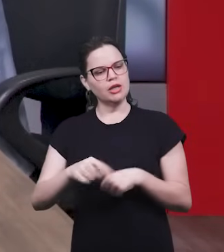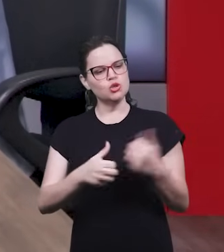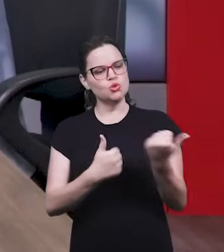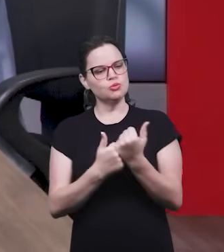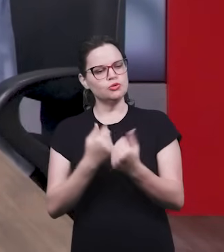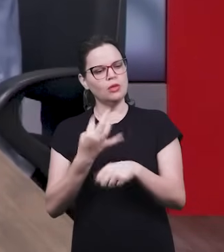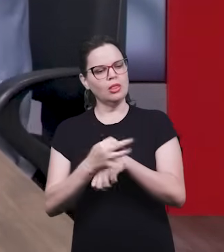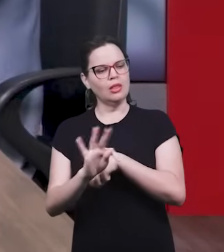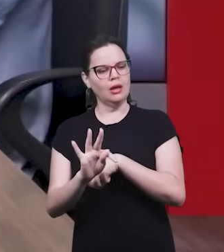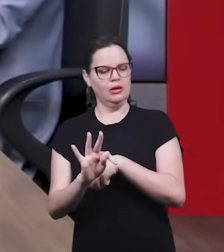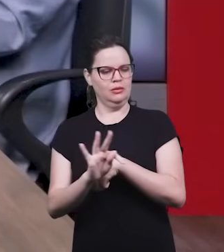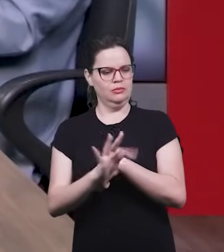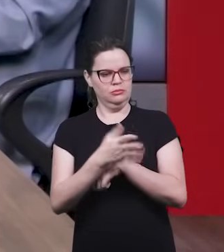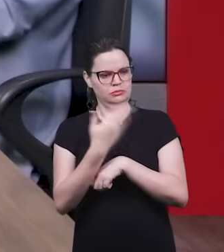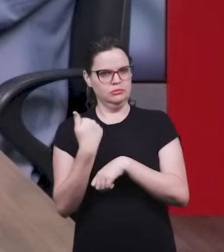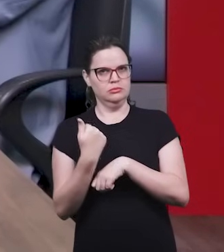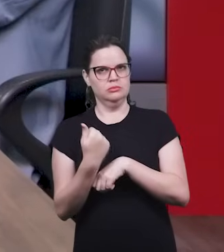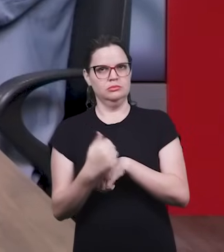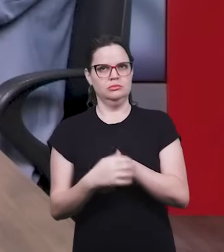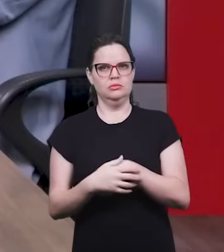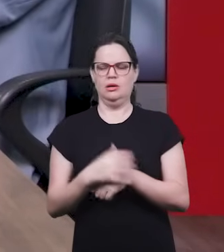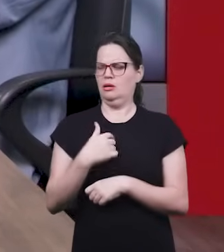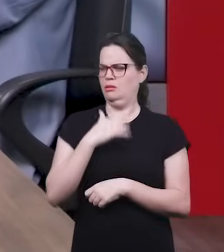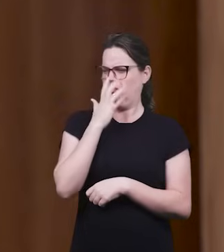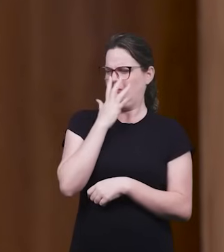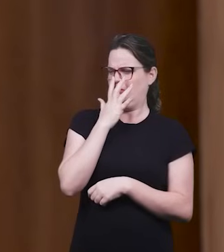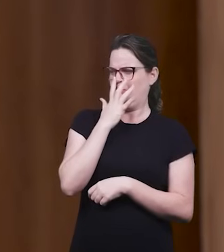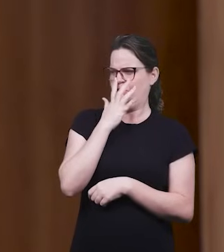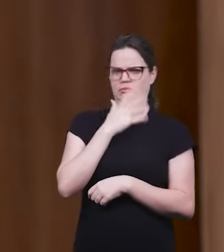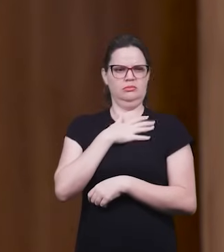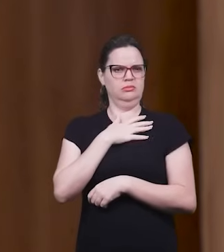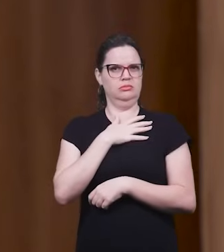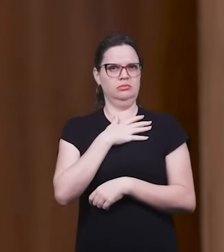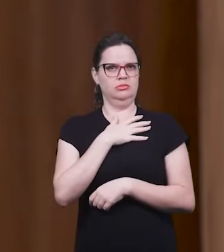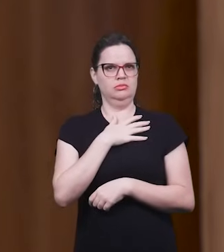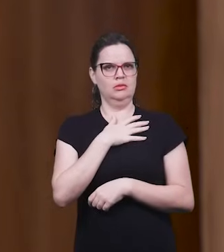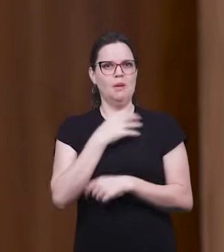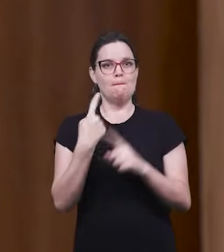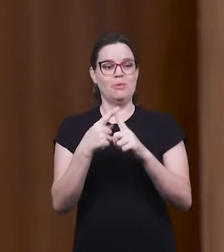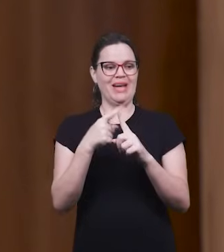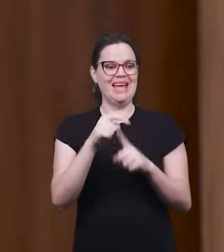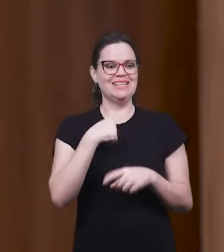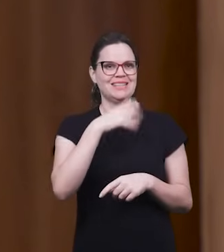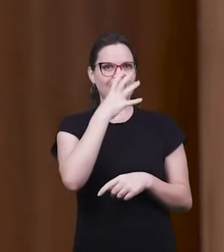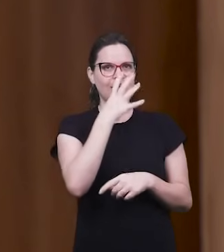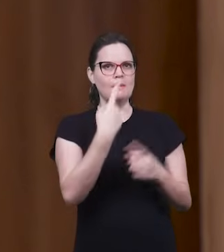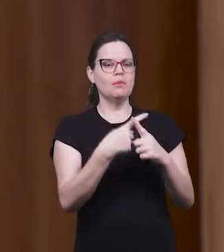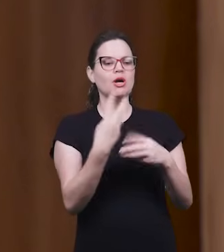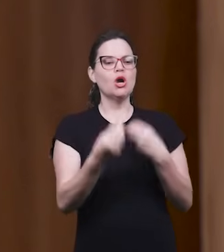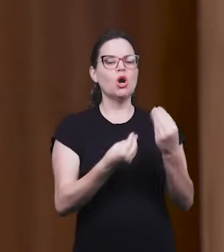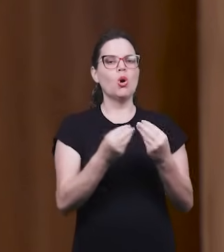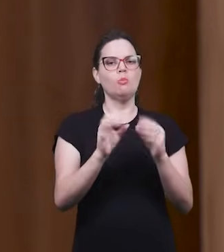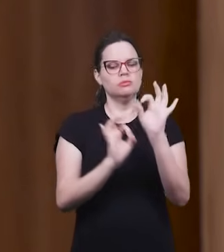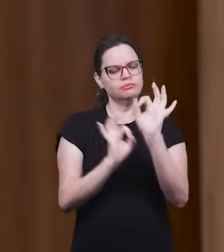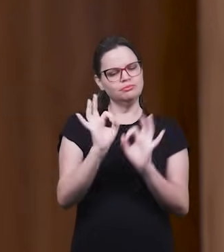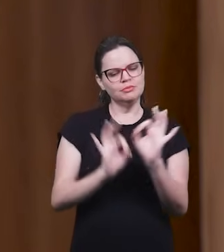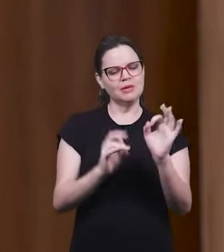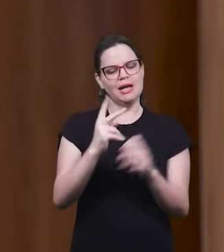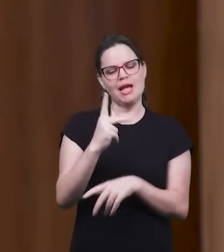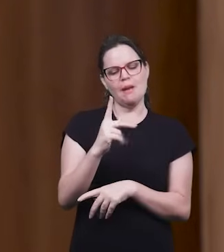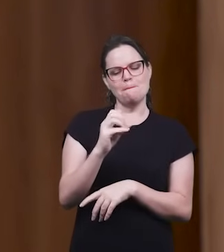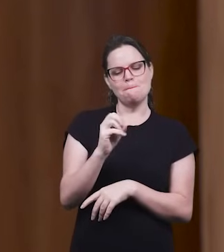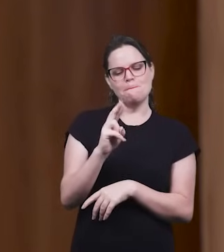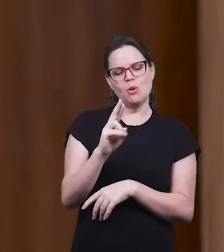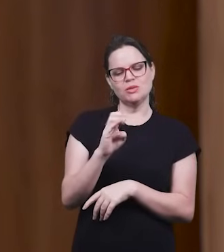para substituir o técnico aqui. Estava admirado porque... Porque esculpir em porcelana é meio